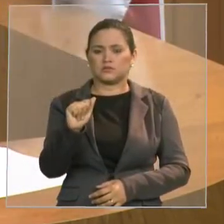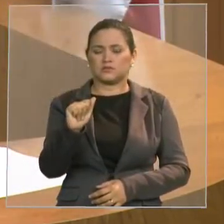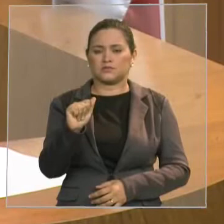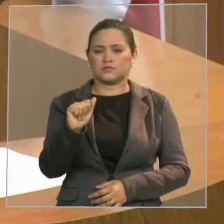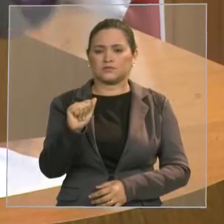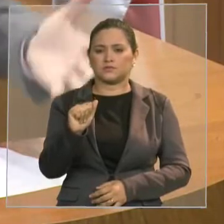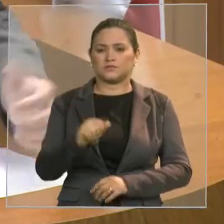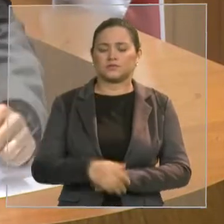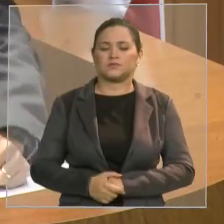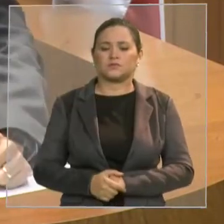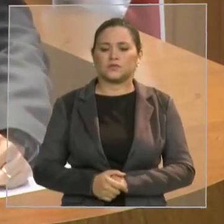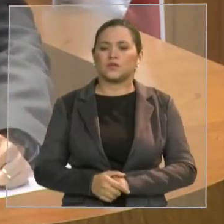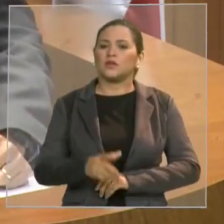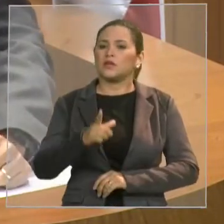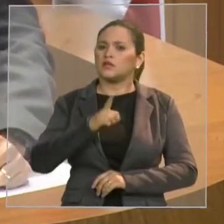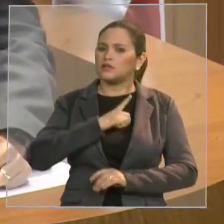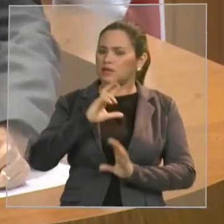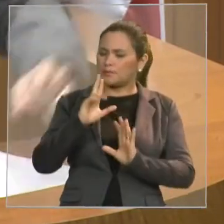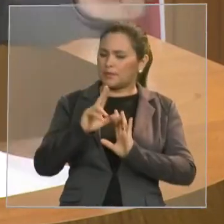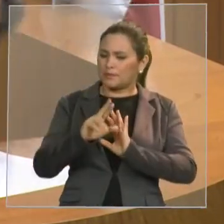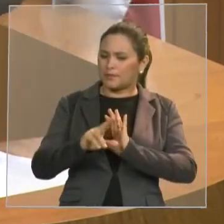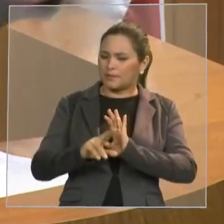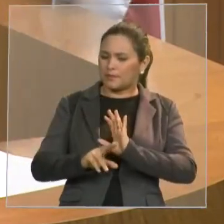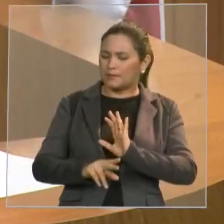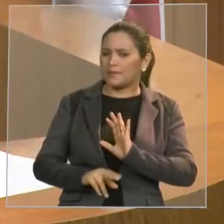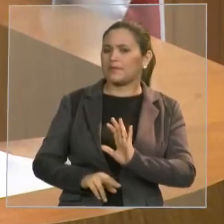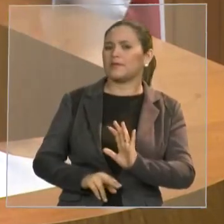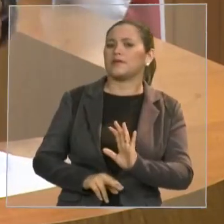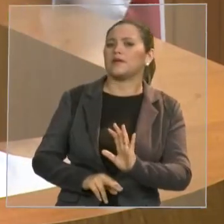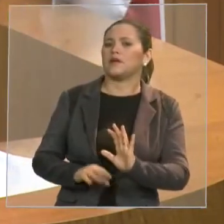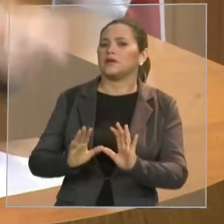atendido. Conversei com algumas mães. Não existe